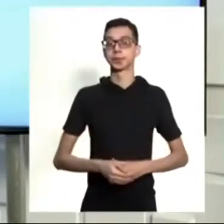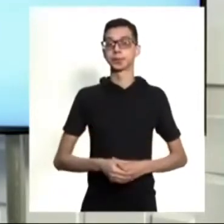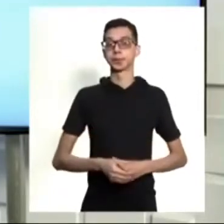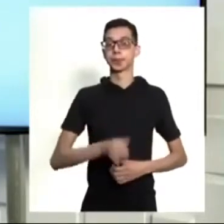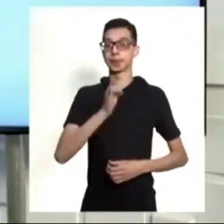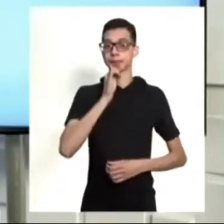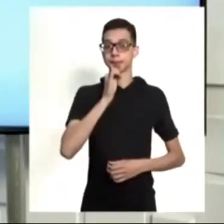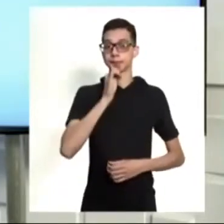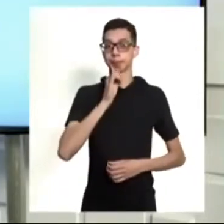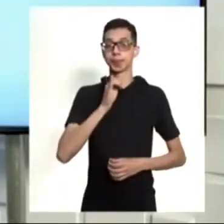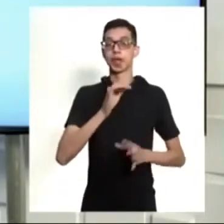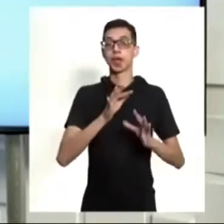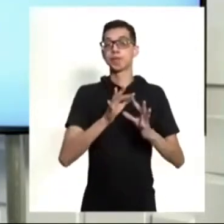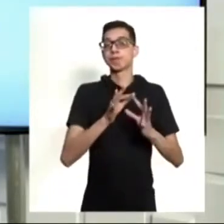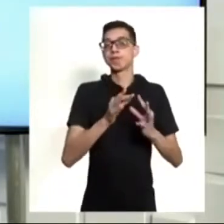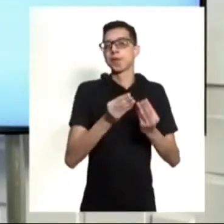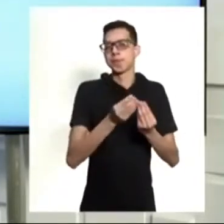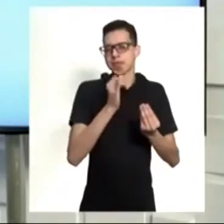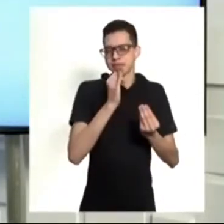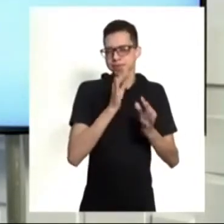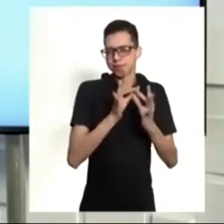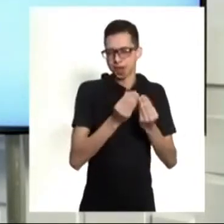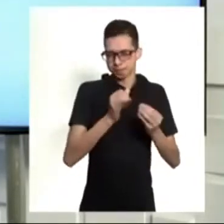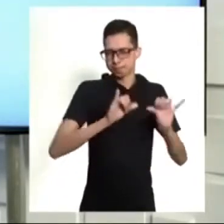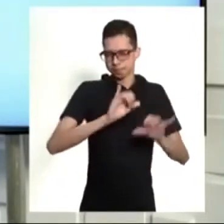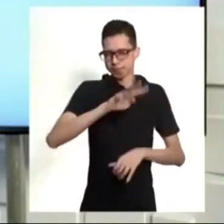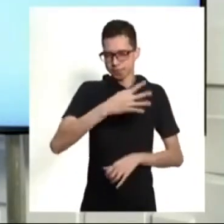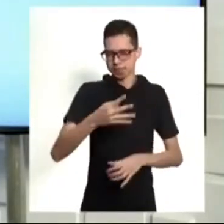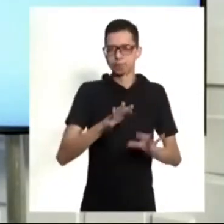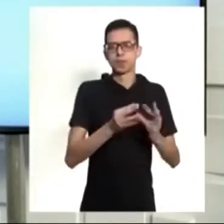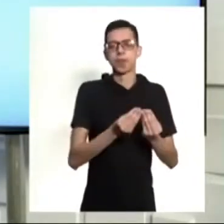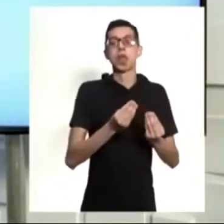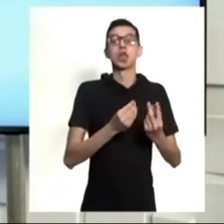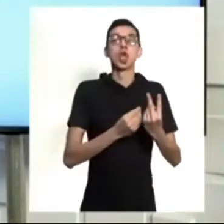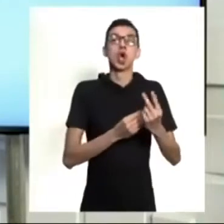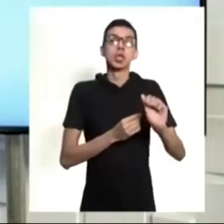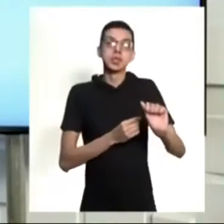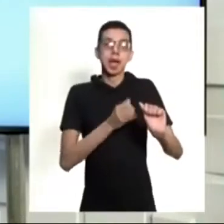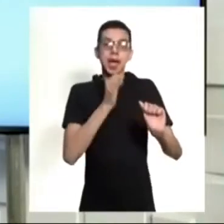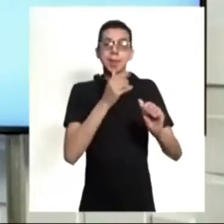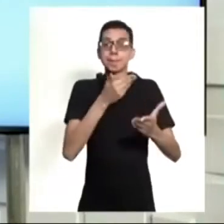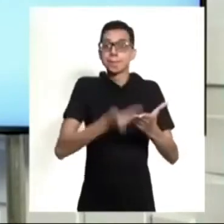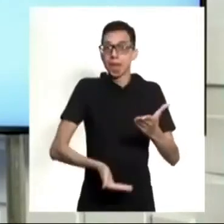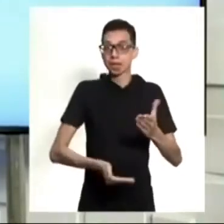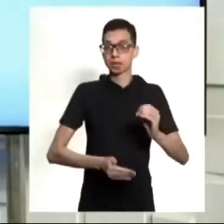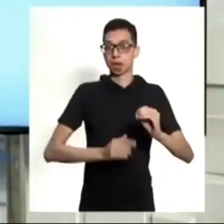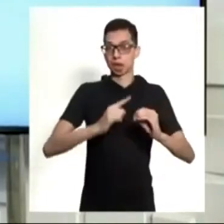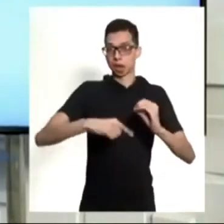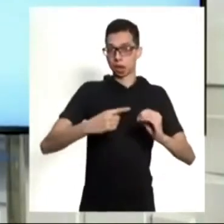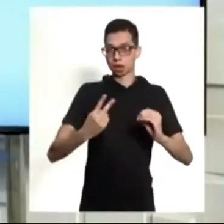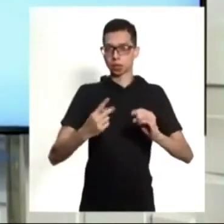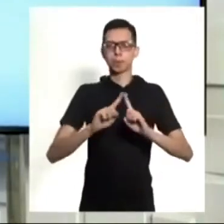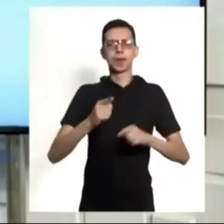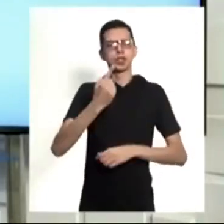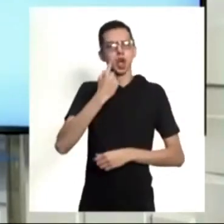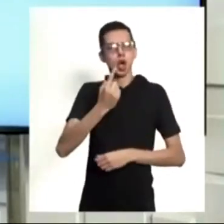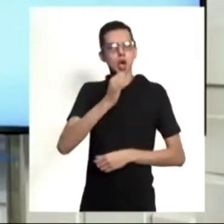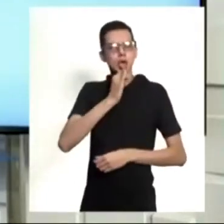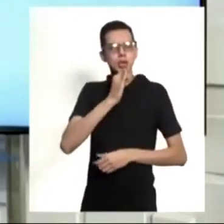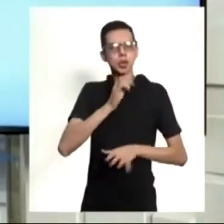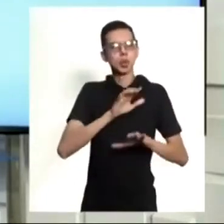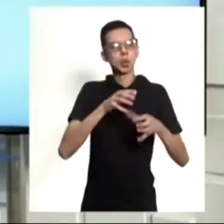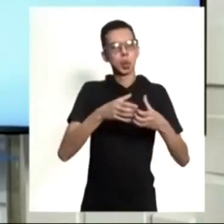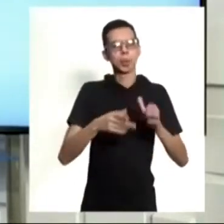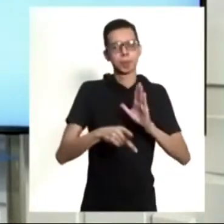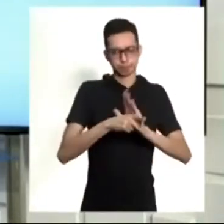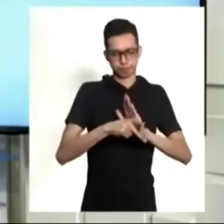elétron, a galera da família 2A uma tendência de perder 2 elétrons. Mas se você olhar aqui, ó, você pode olhar aqui, ó, o zinco aqui, ele é 2+, tá vendo? Então o zinco está